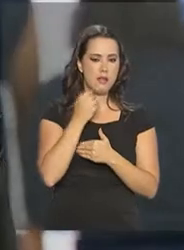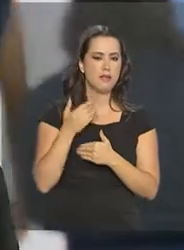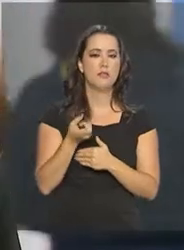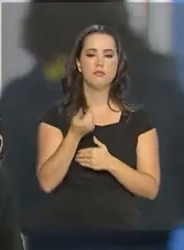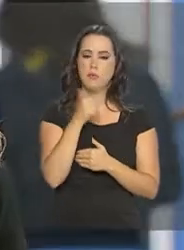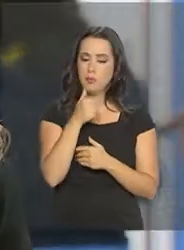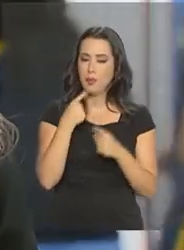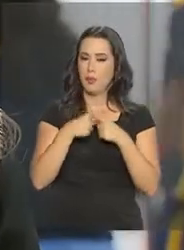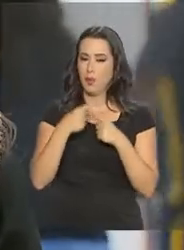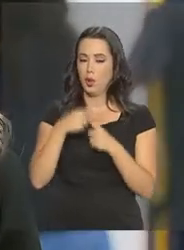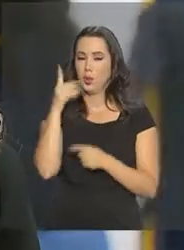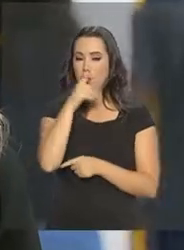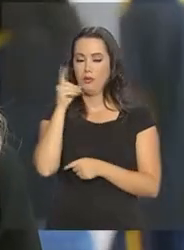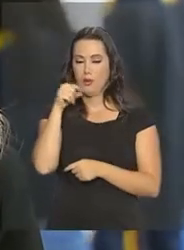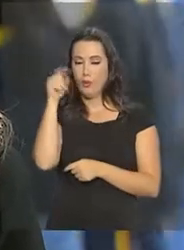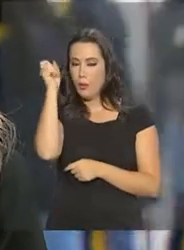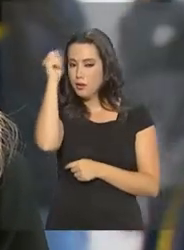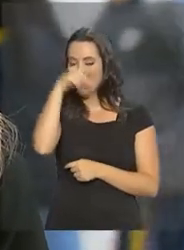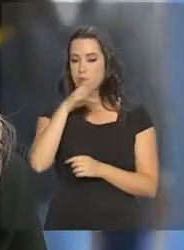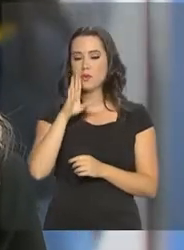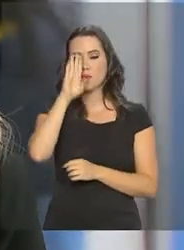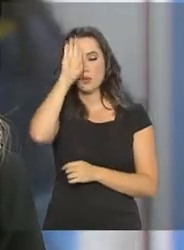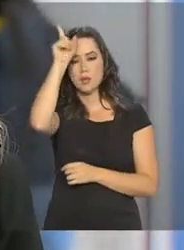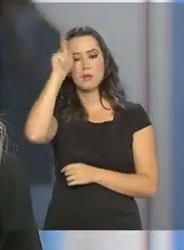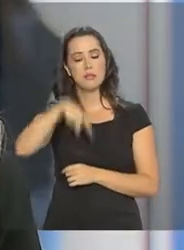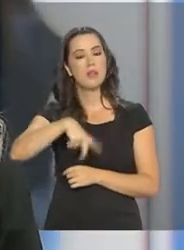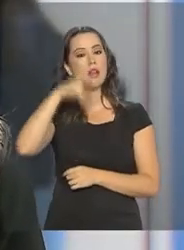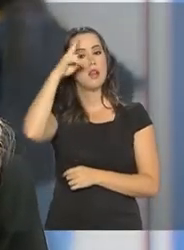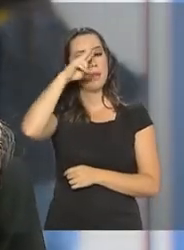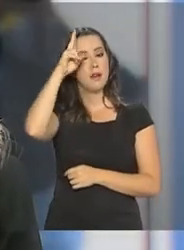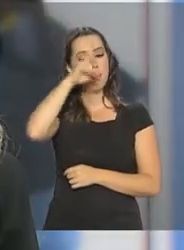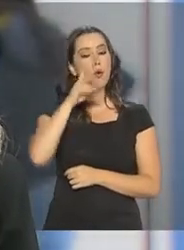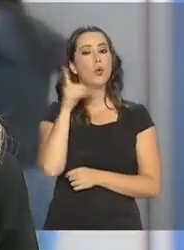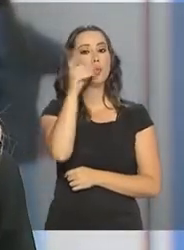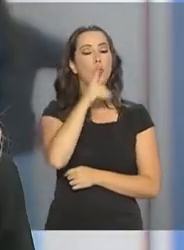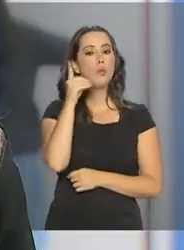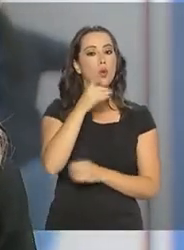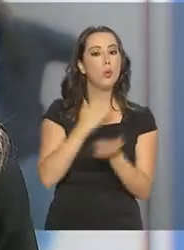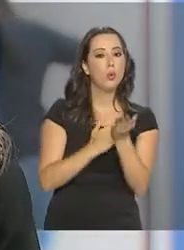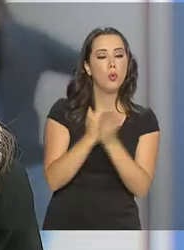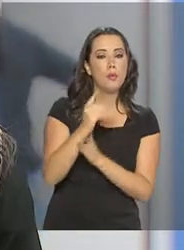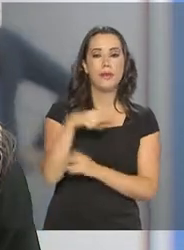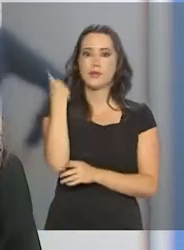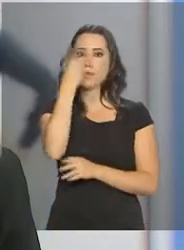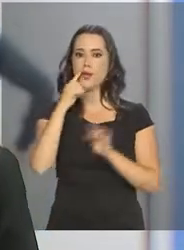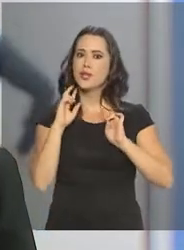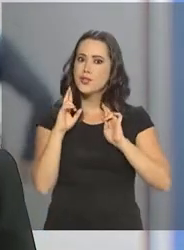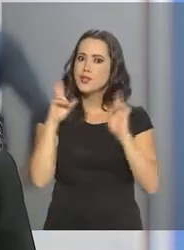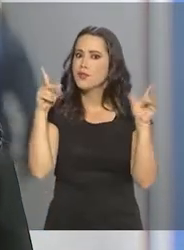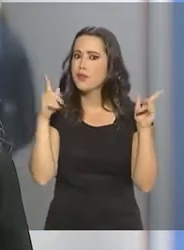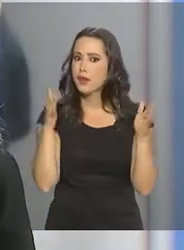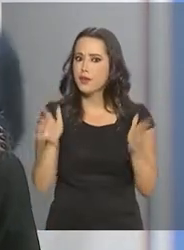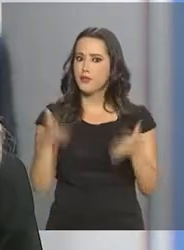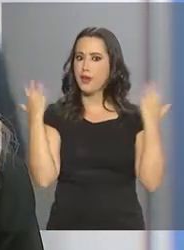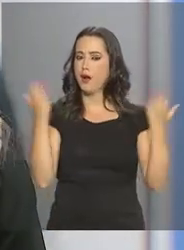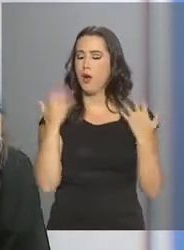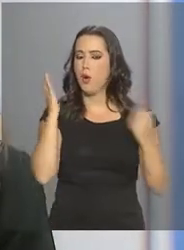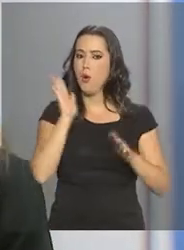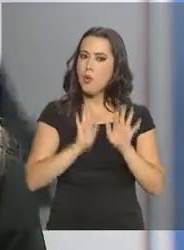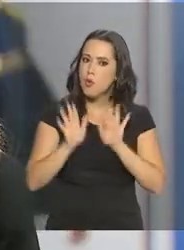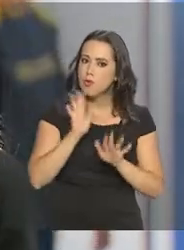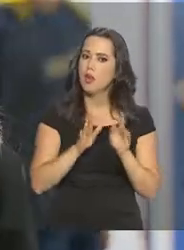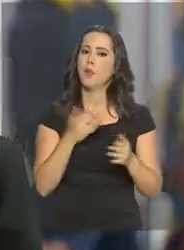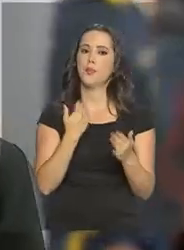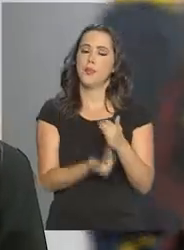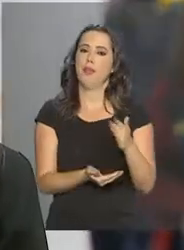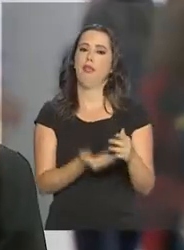pesado e o principal é lembrar que domingo começa o horário de verão e os meninos não podem